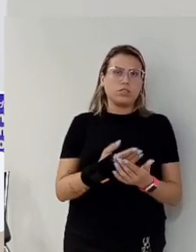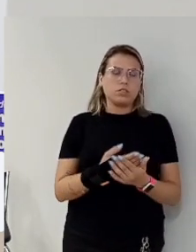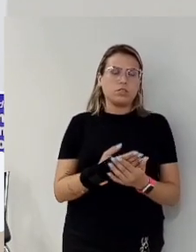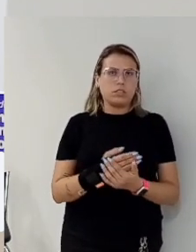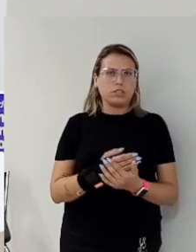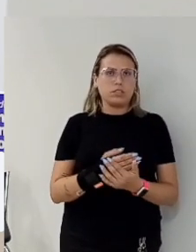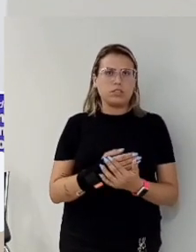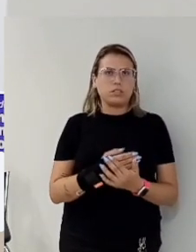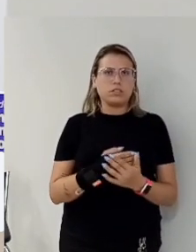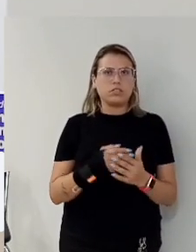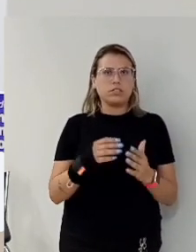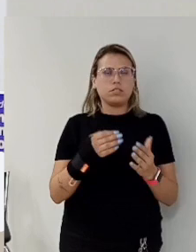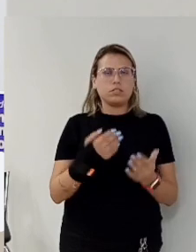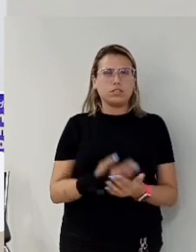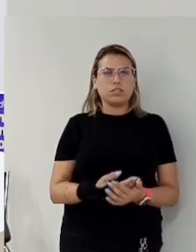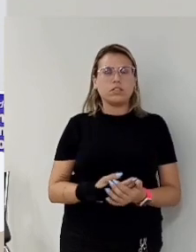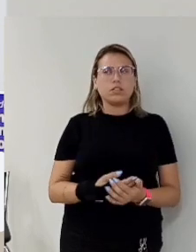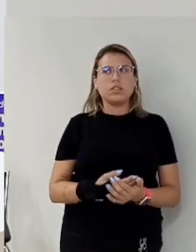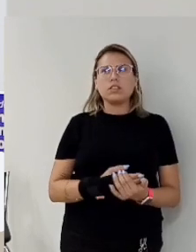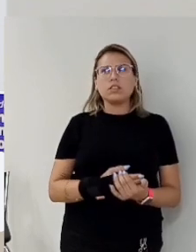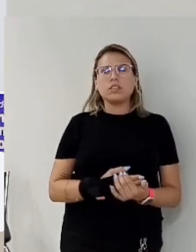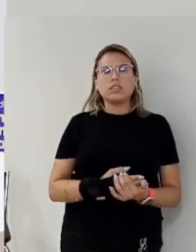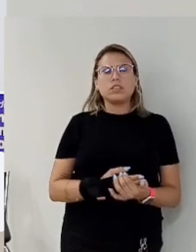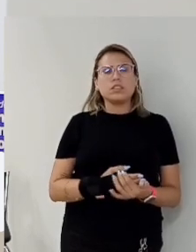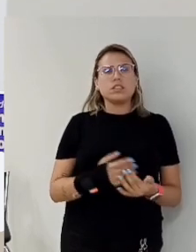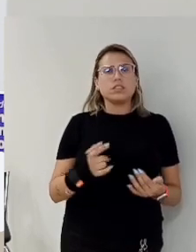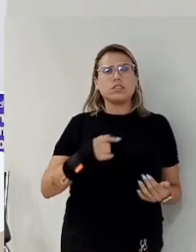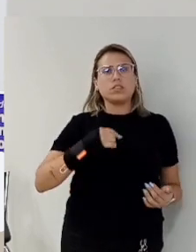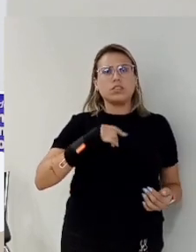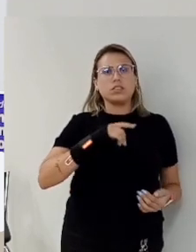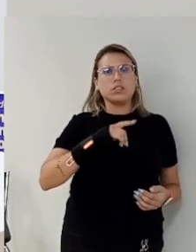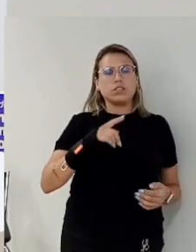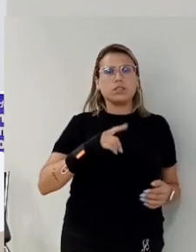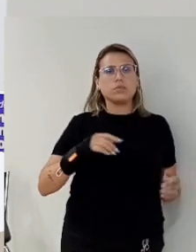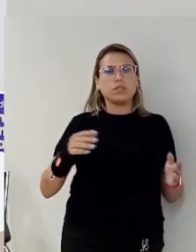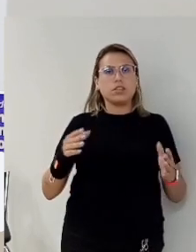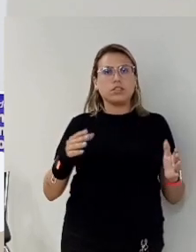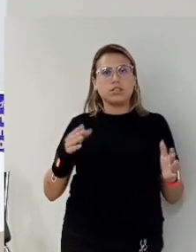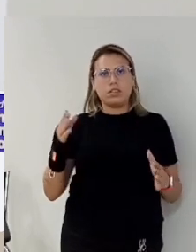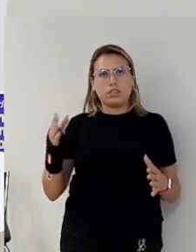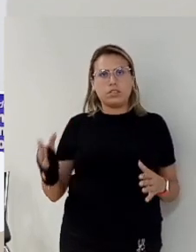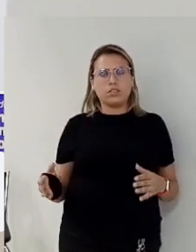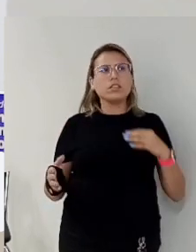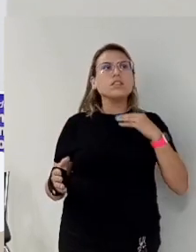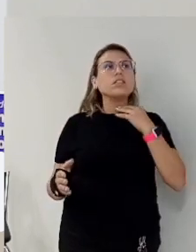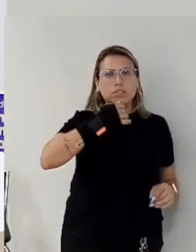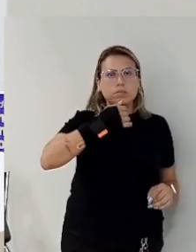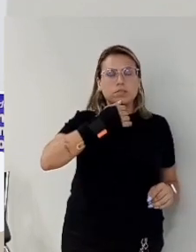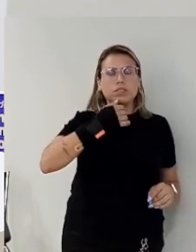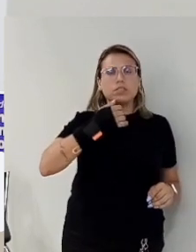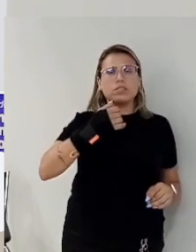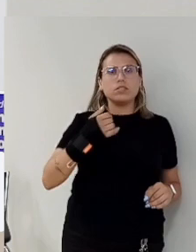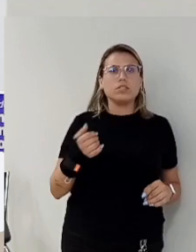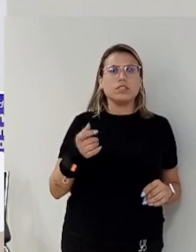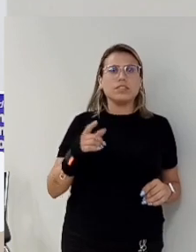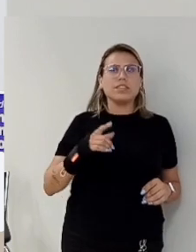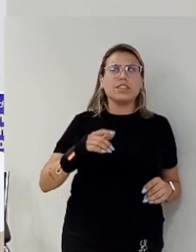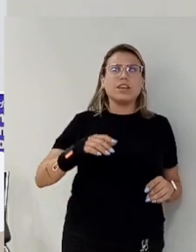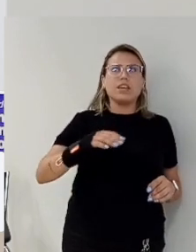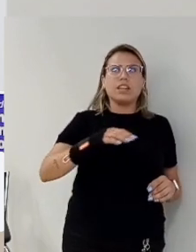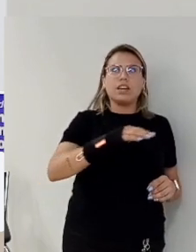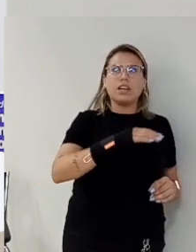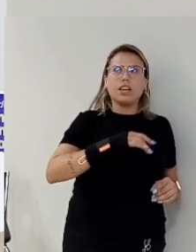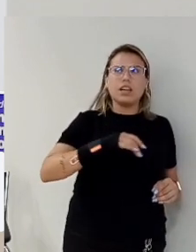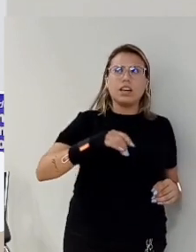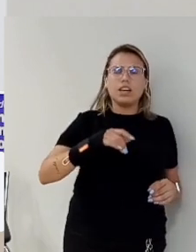escolas né E sempre a gente tem acesso por ali e infelizmente né tá sendo uma área que muita gente tá